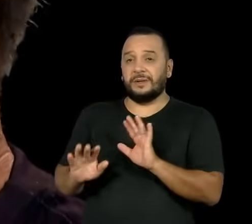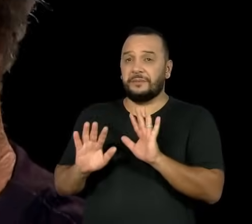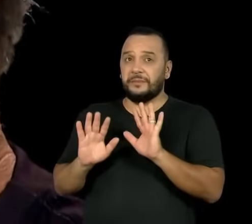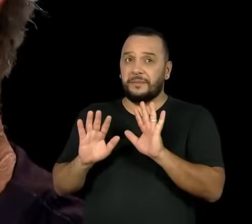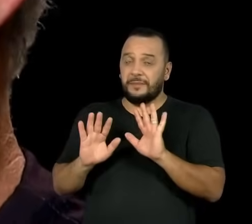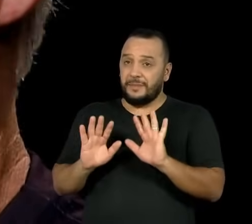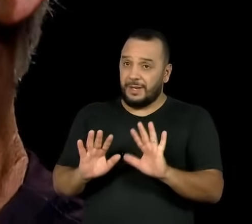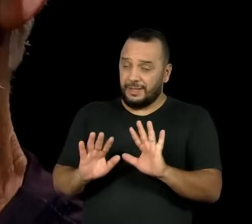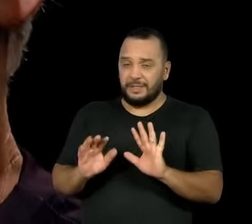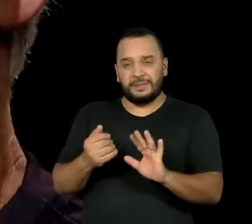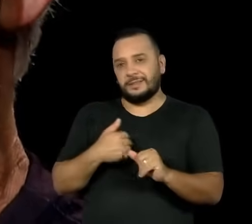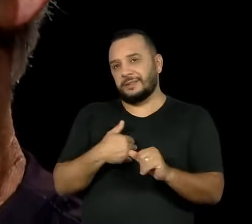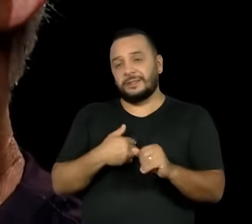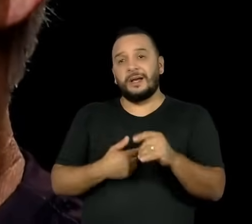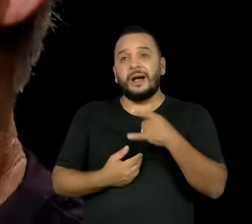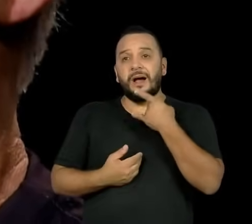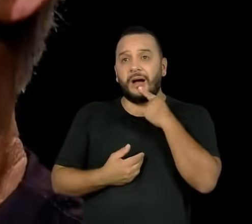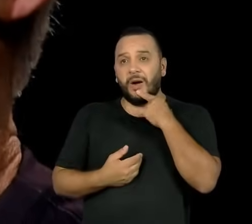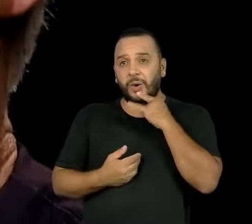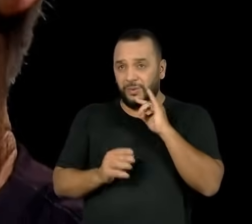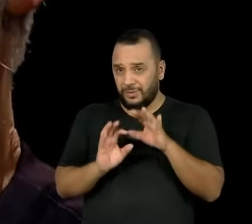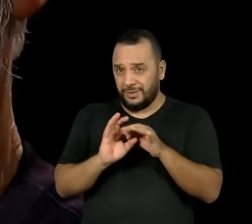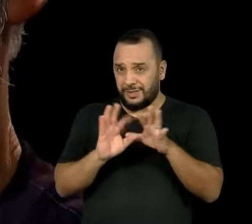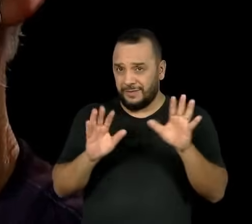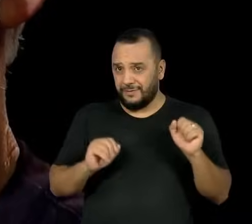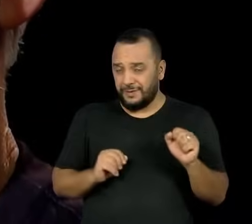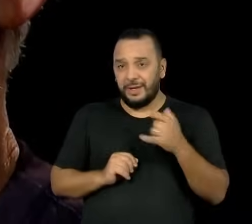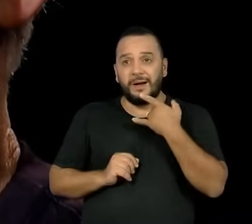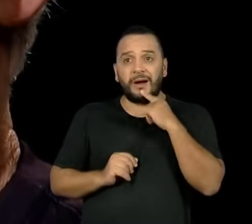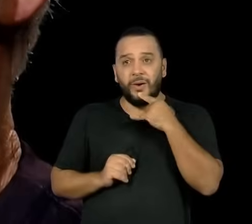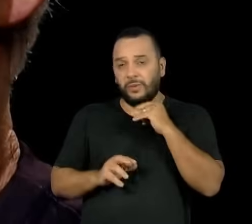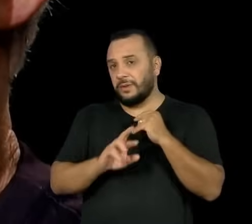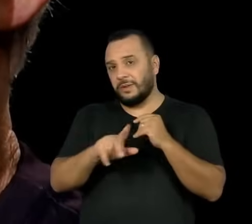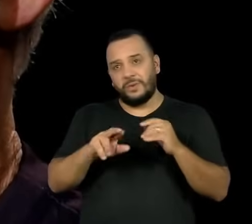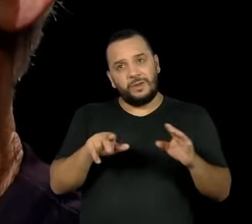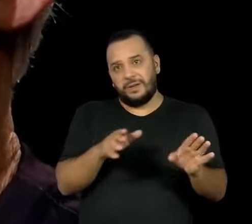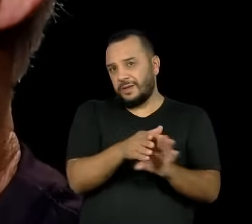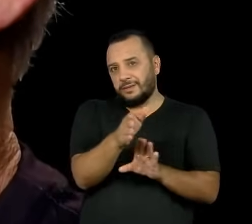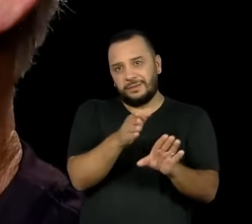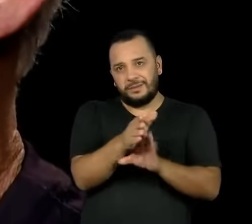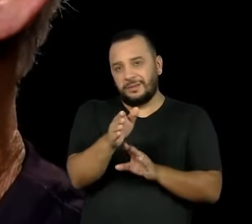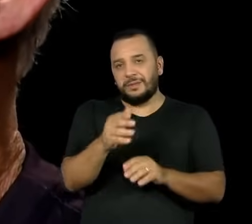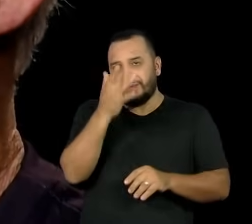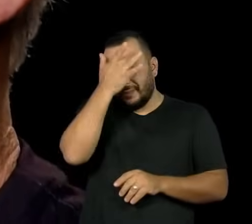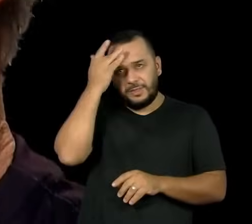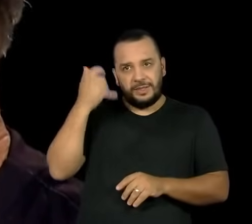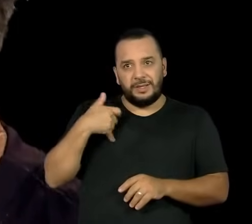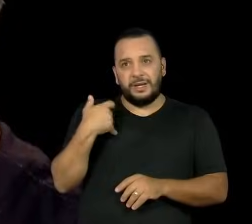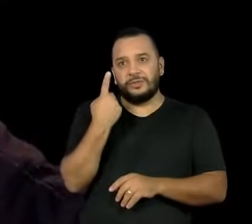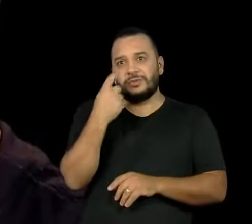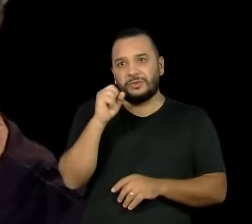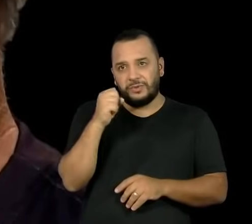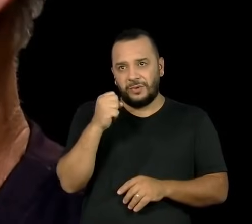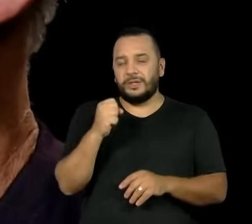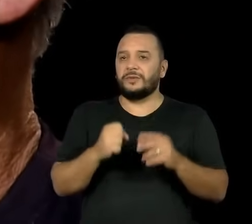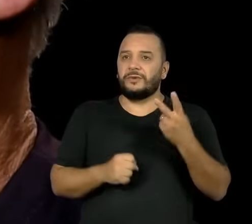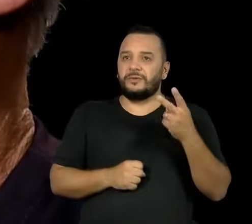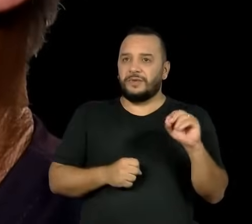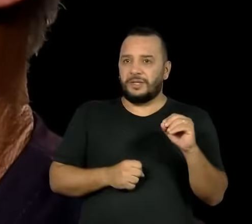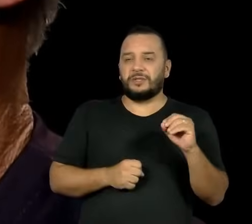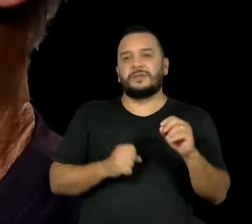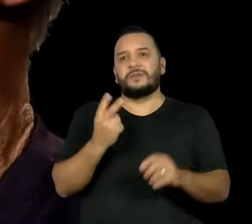dizer, assim como eu falo para o álcool, que não é recomendado que uma pessoa com menos de 18, 20, 21